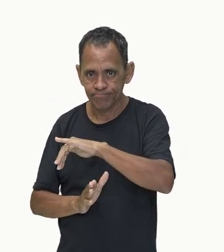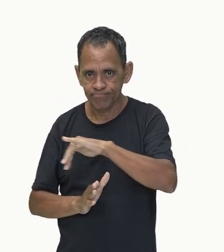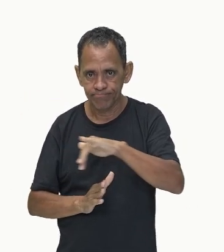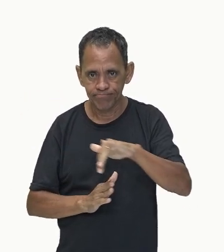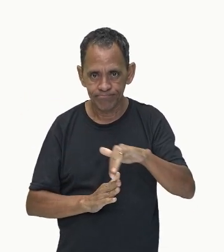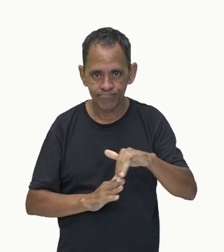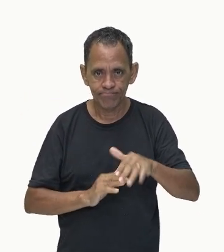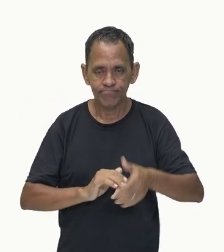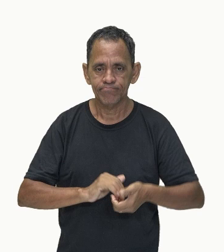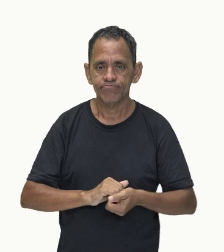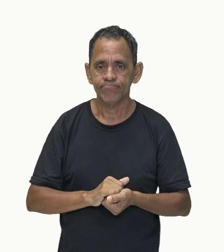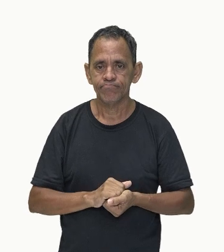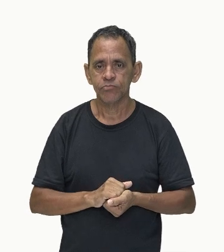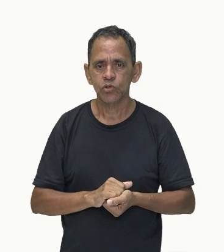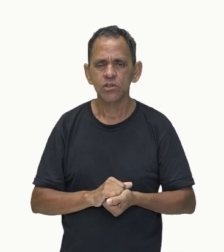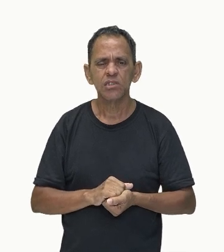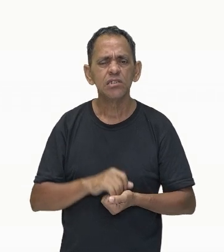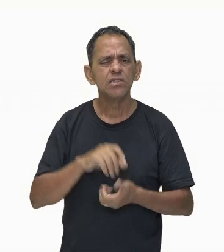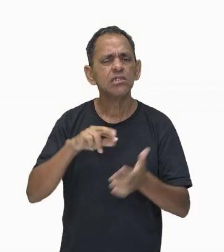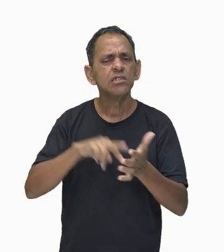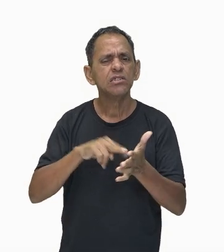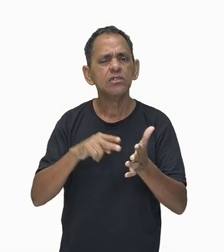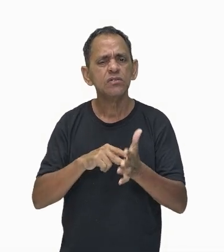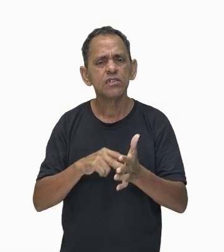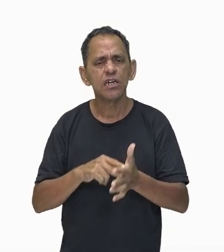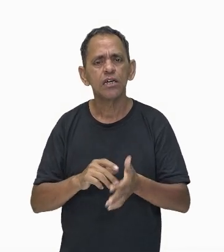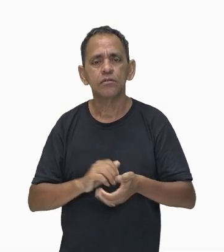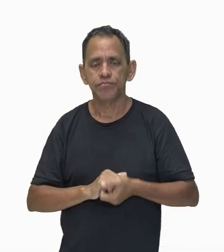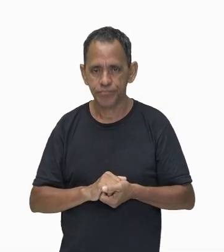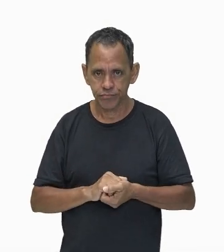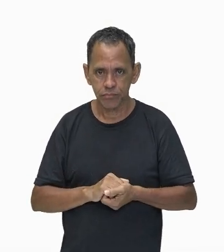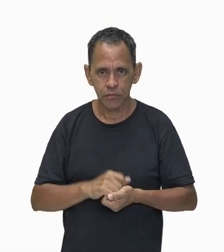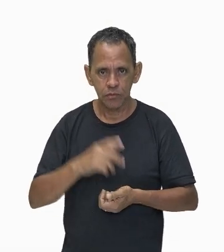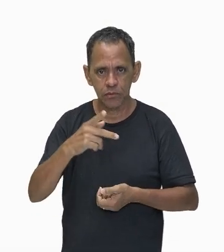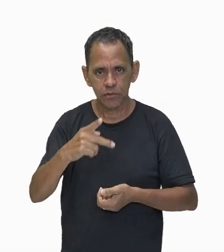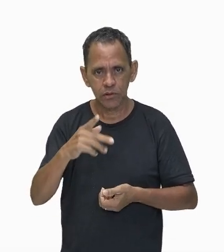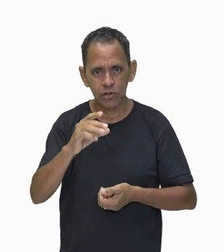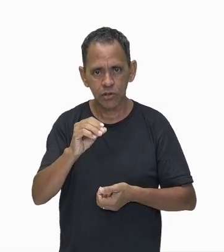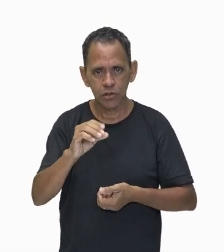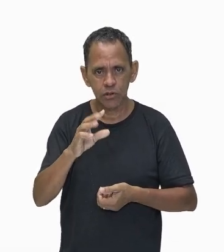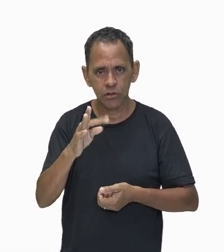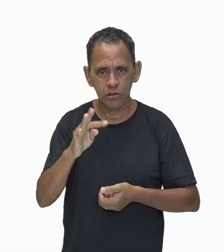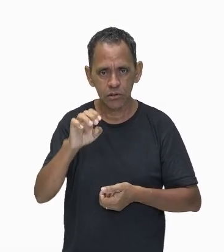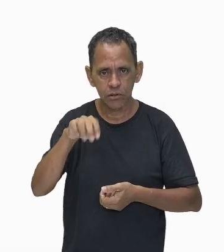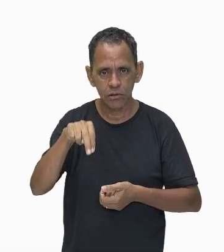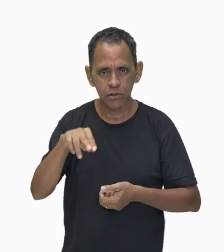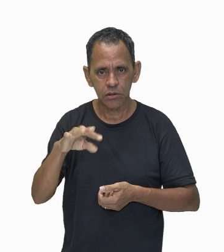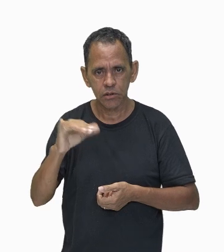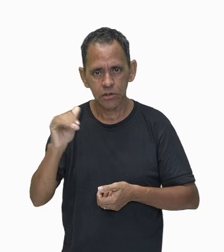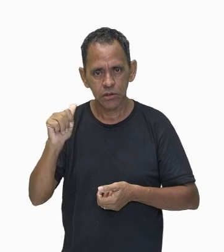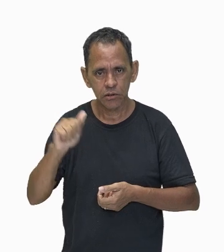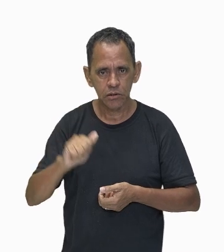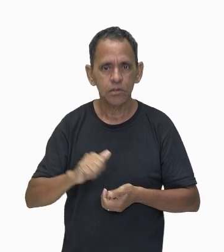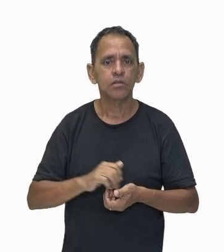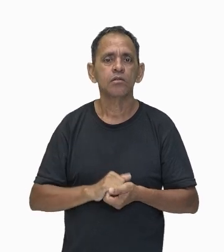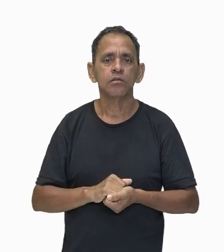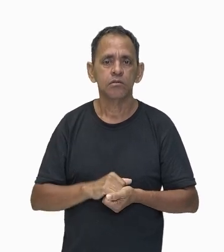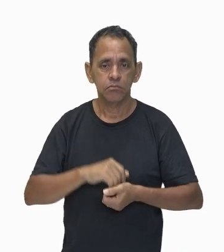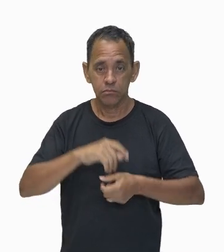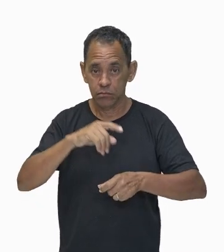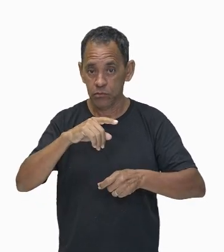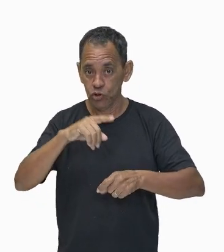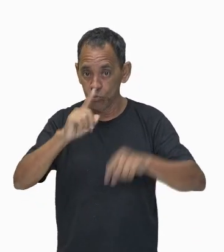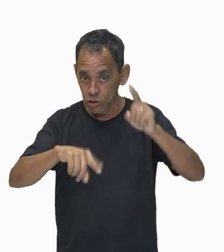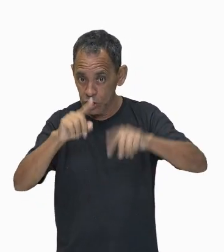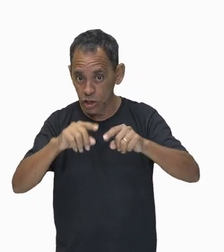uma máquina. O que é a potência, pessoal? Em situações práticas, é importante conhecer a